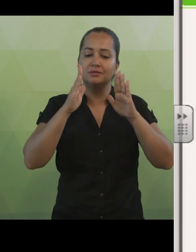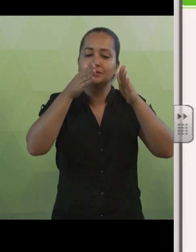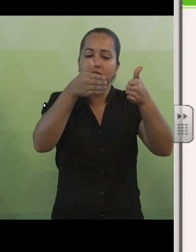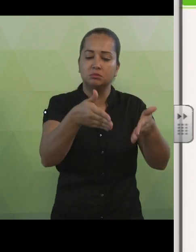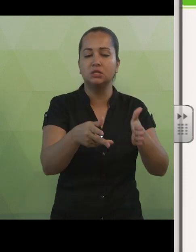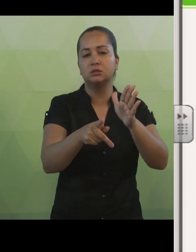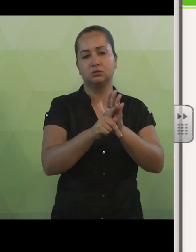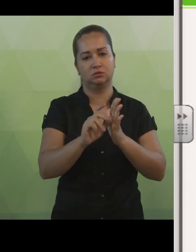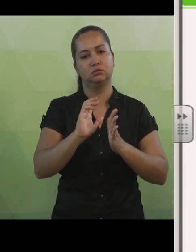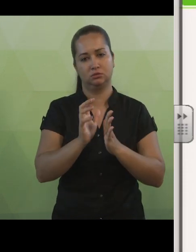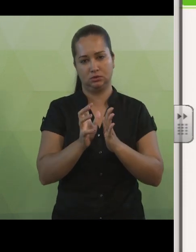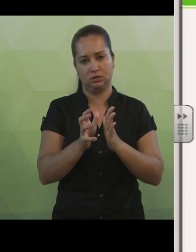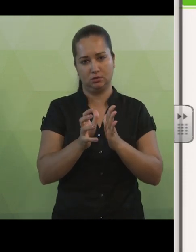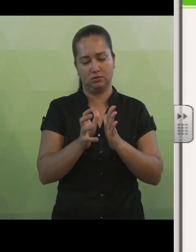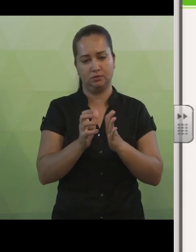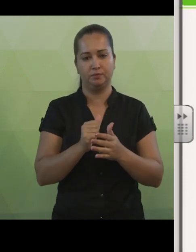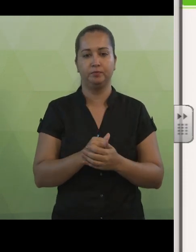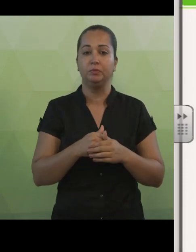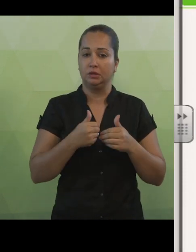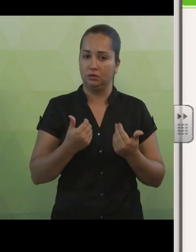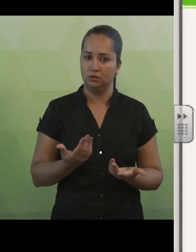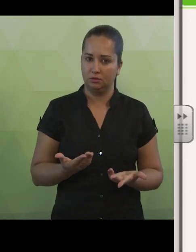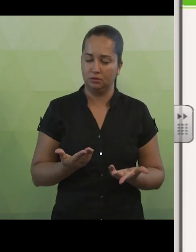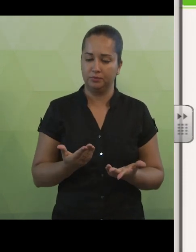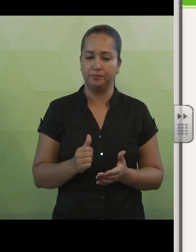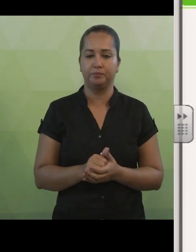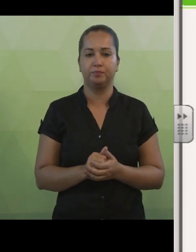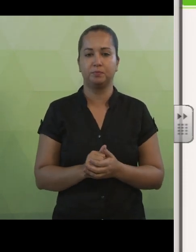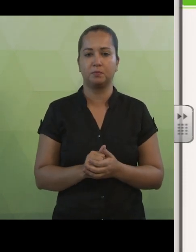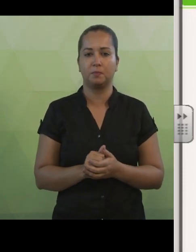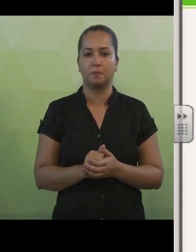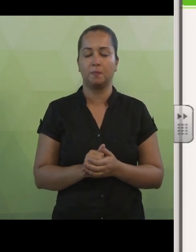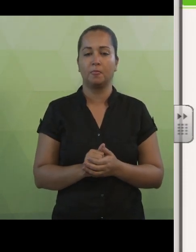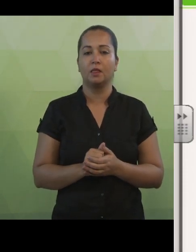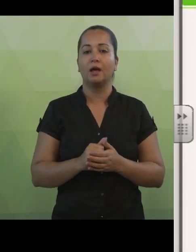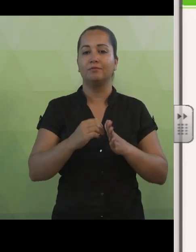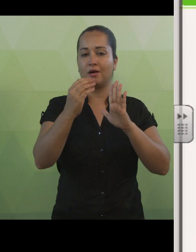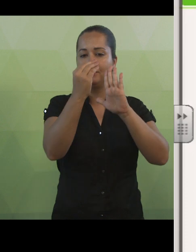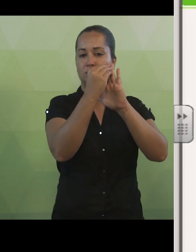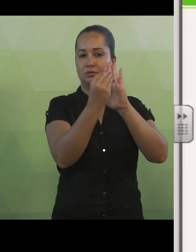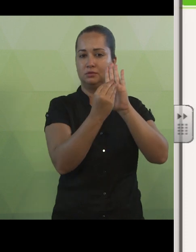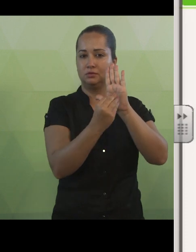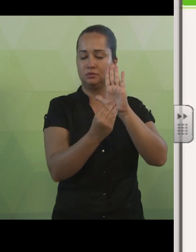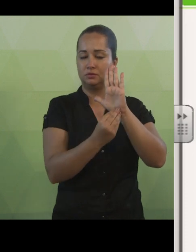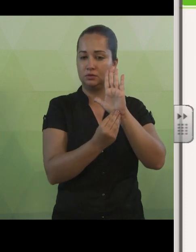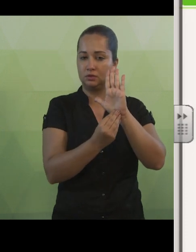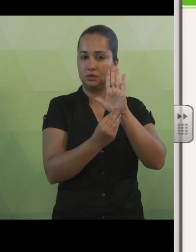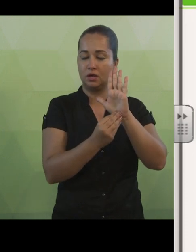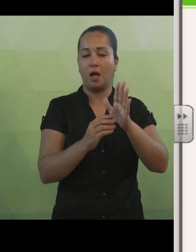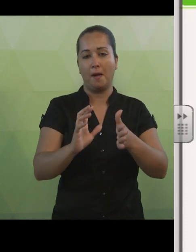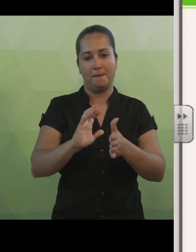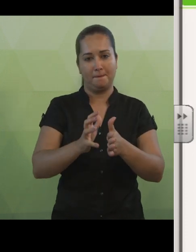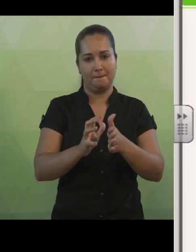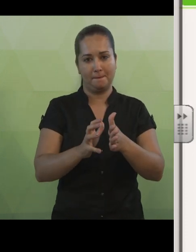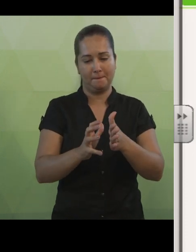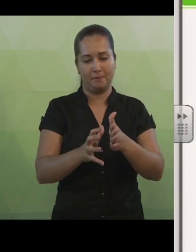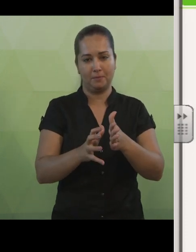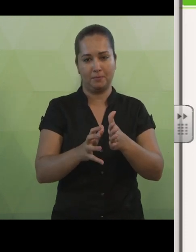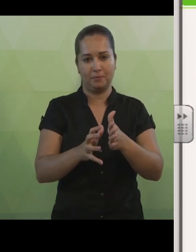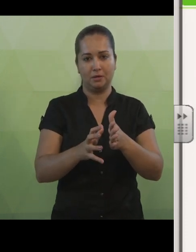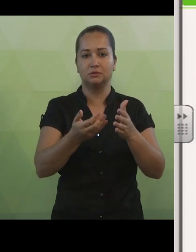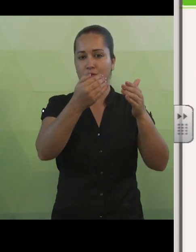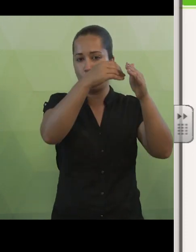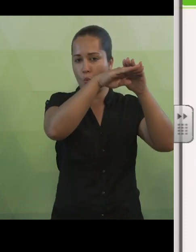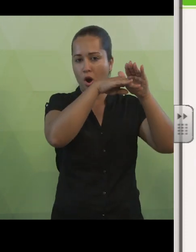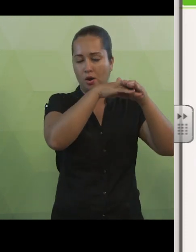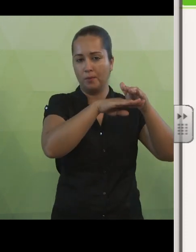desse banco de dados aqui. Então, aqui, o catálogo global vai ter informações sobre todos os bancos de dados armazenados e o catálogo